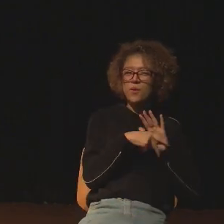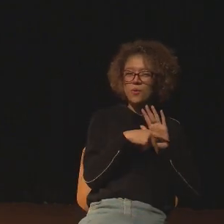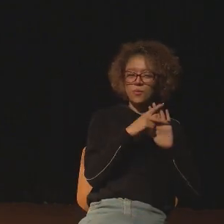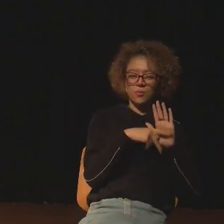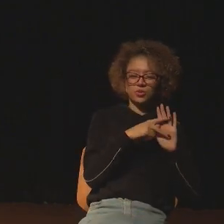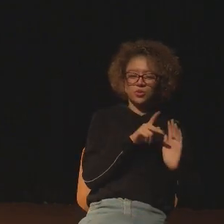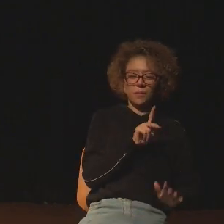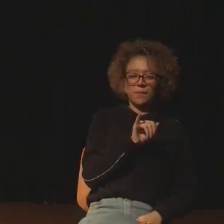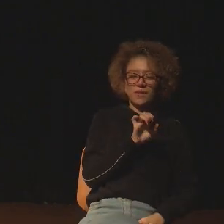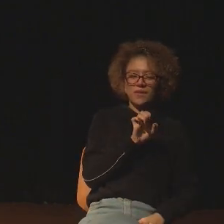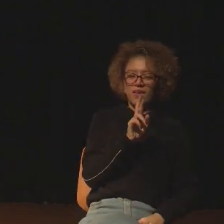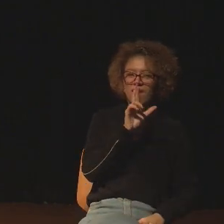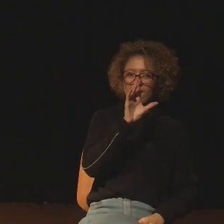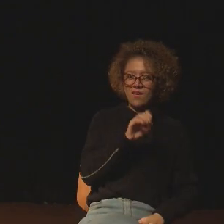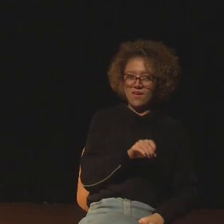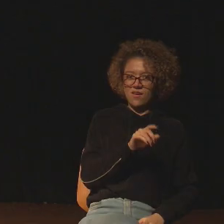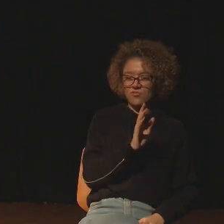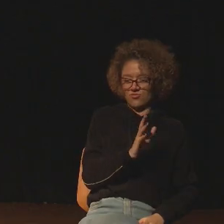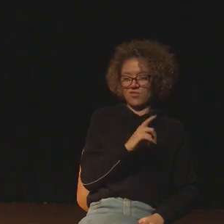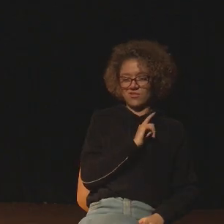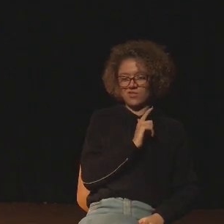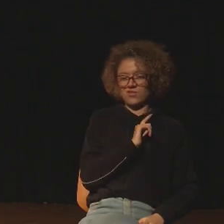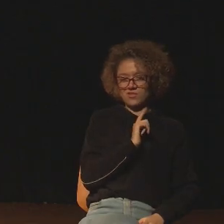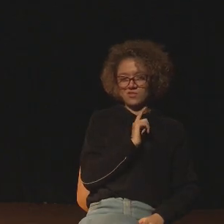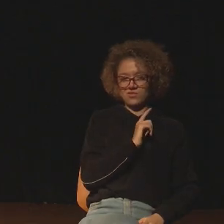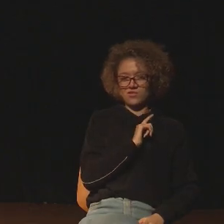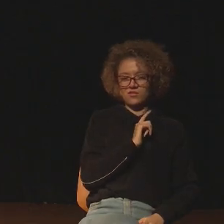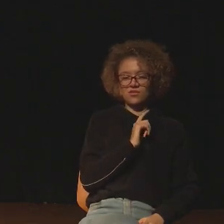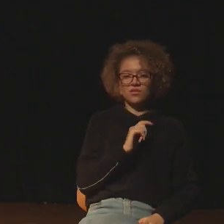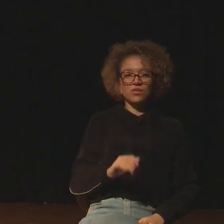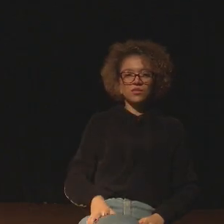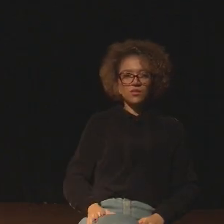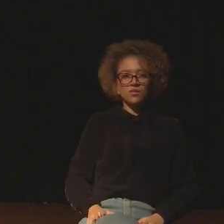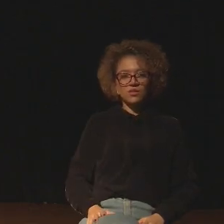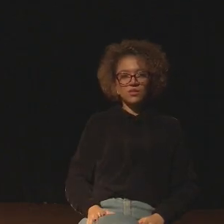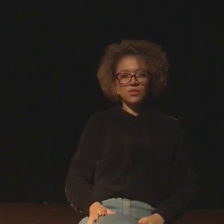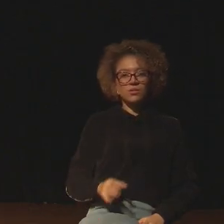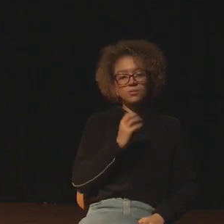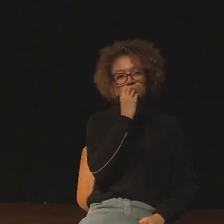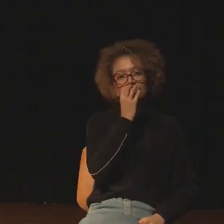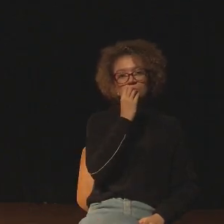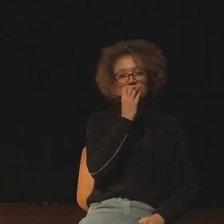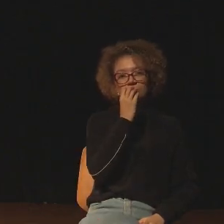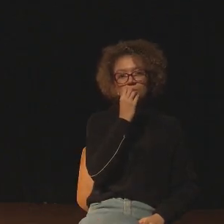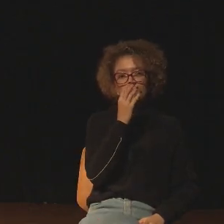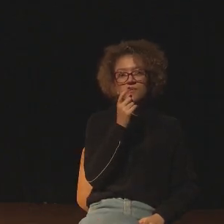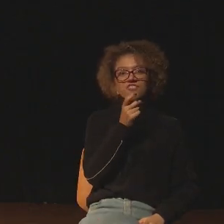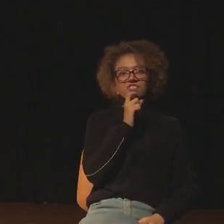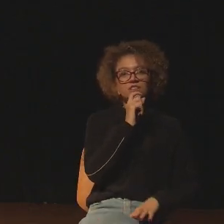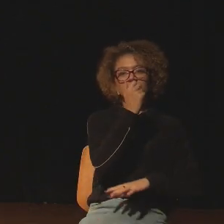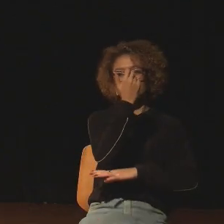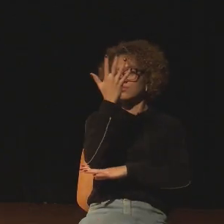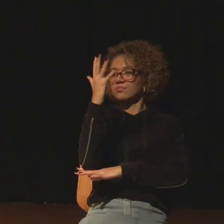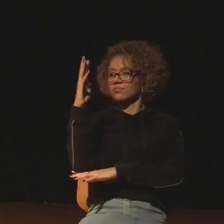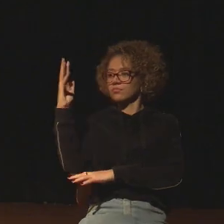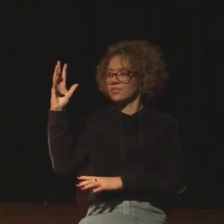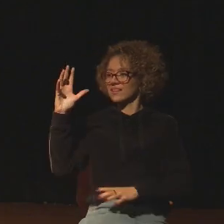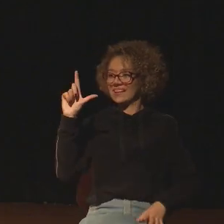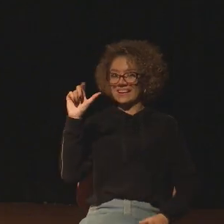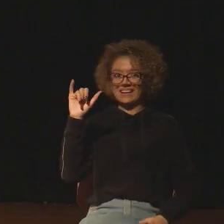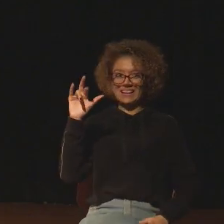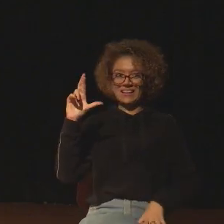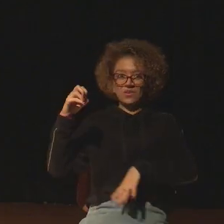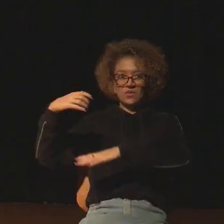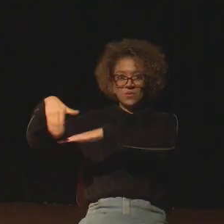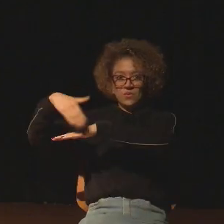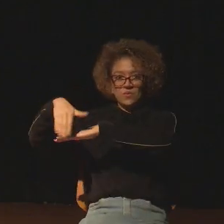mais vegetação nesse percurso, conectando visualmente esse maciço verde da Praça Rodrigo Lefebvre com